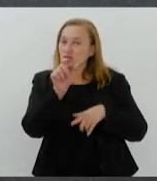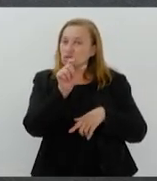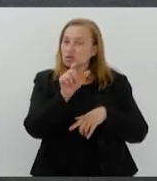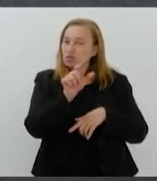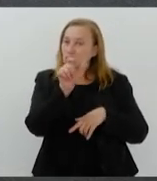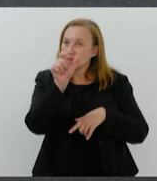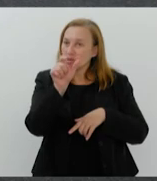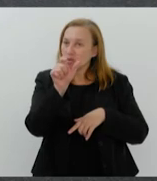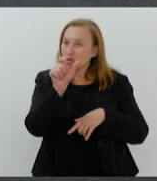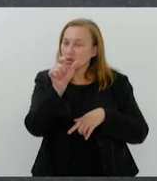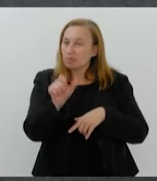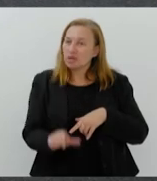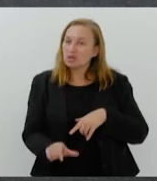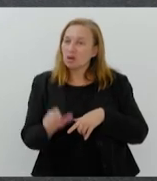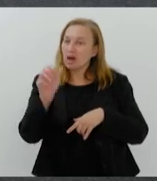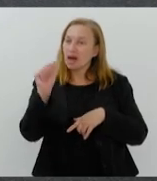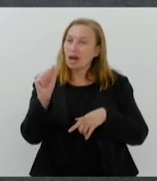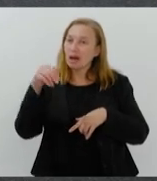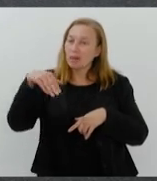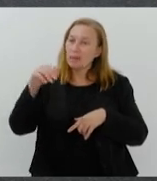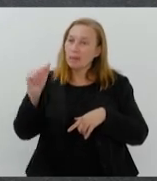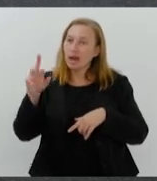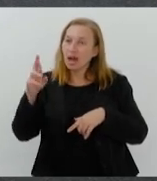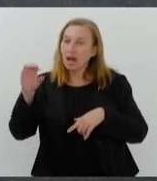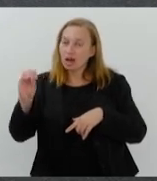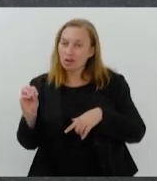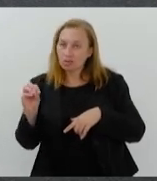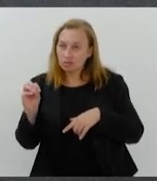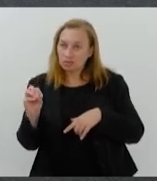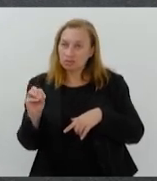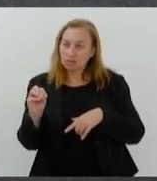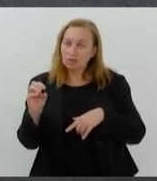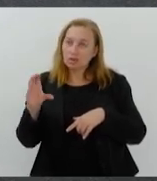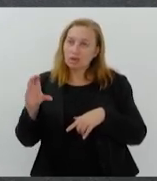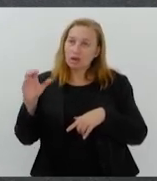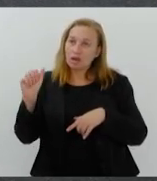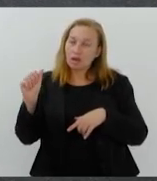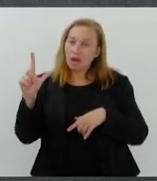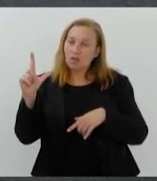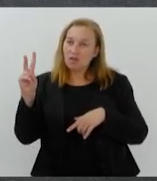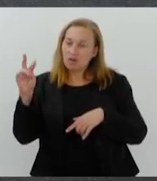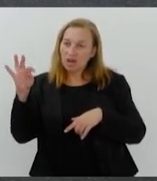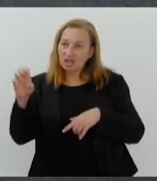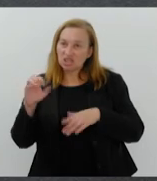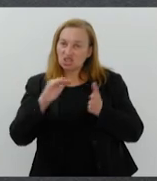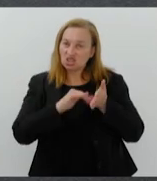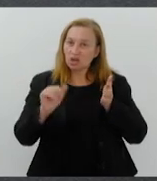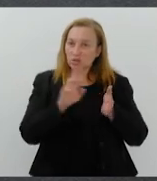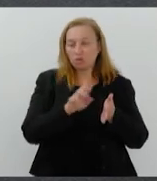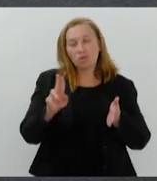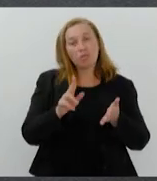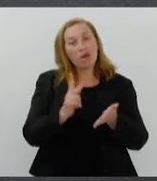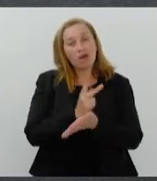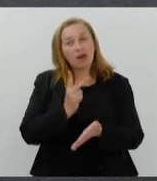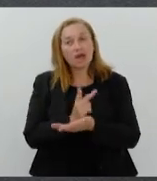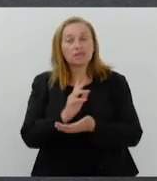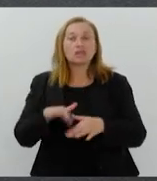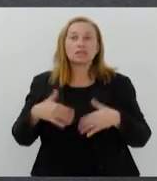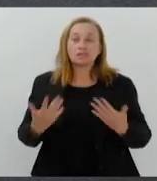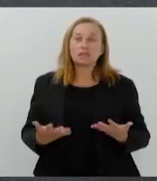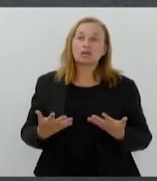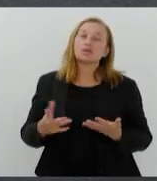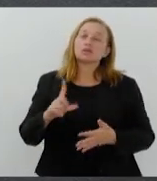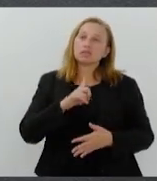seguramente desrespeitando o sentimento dos alunos, professores, é muito nocivo. Portanto, então, eu tenho